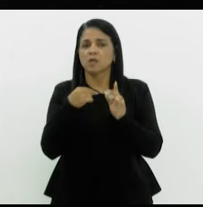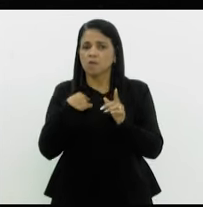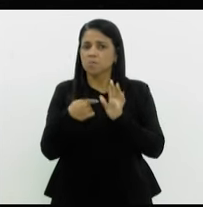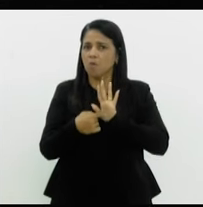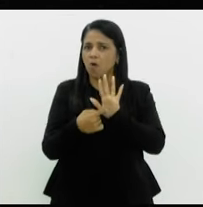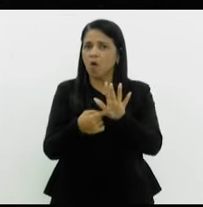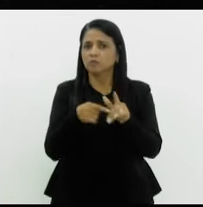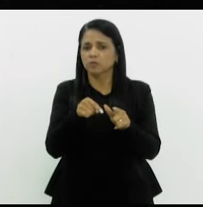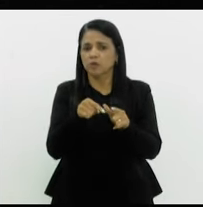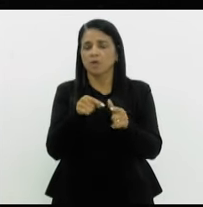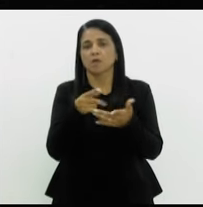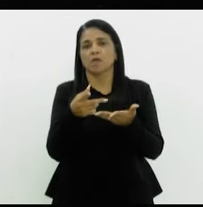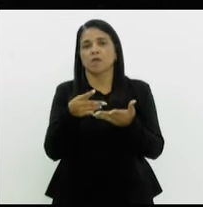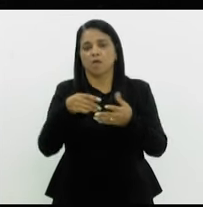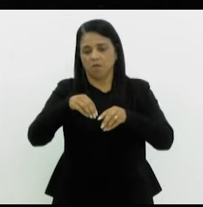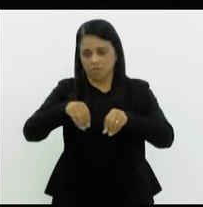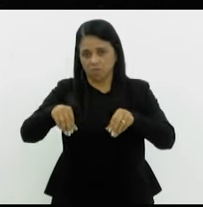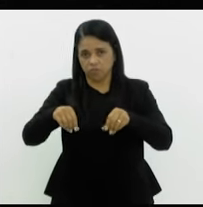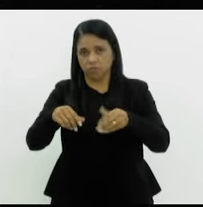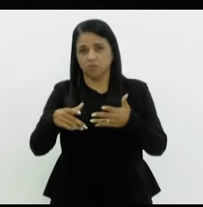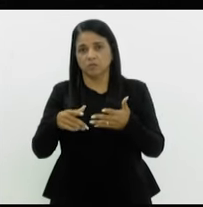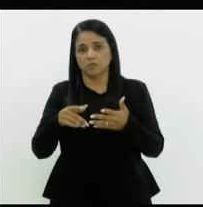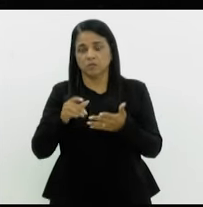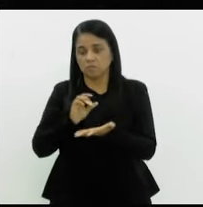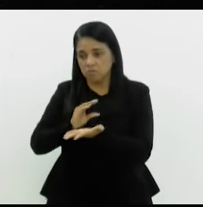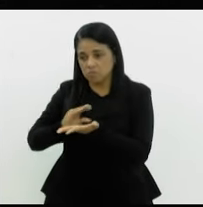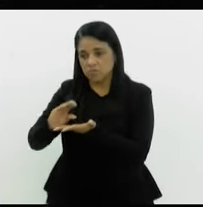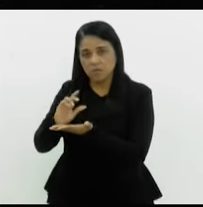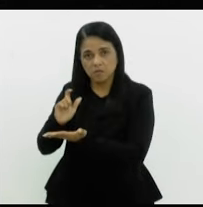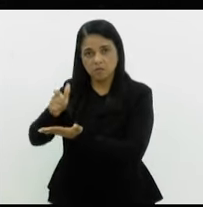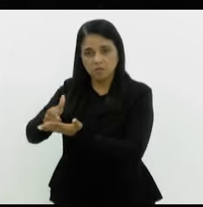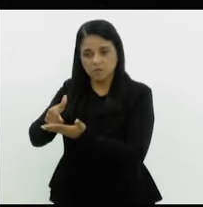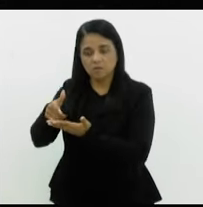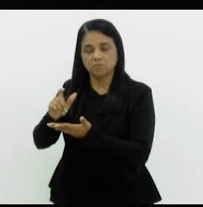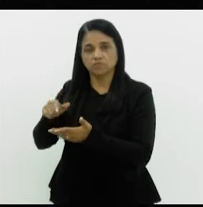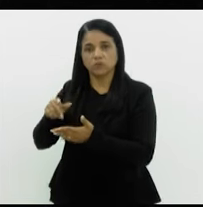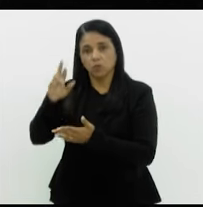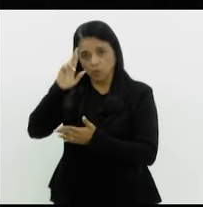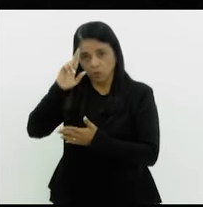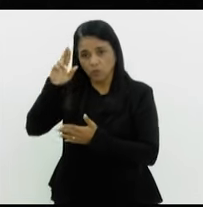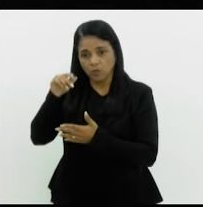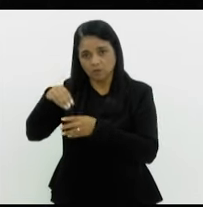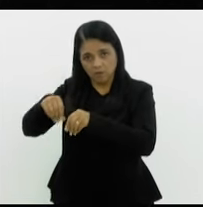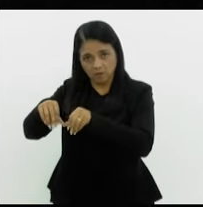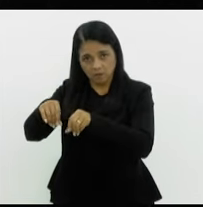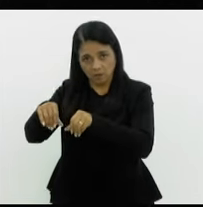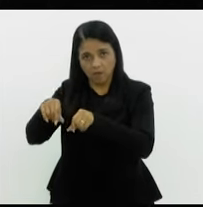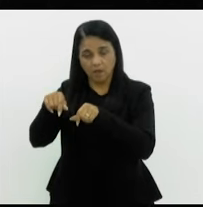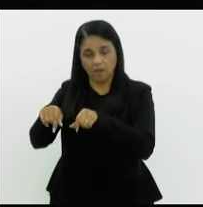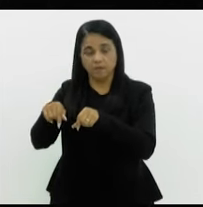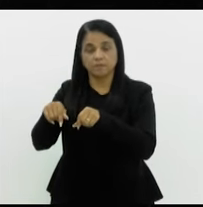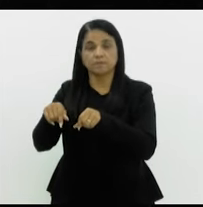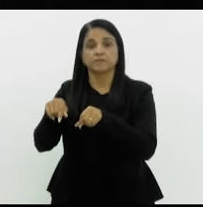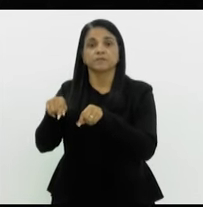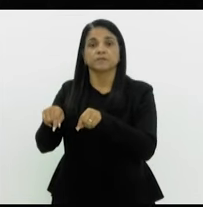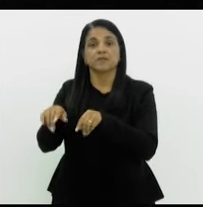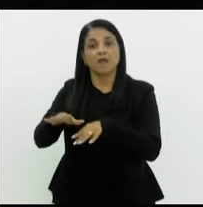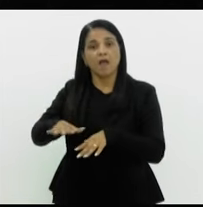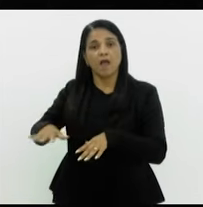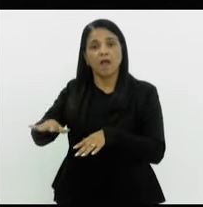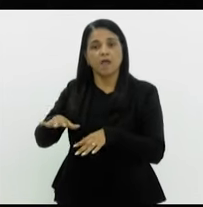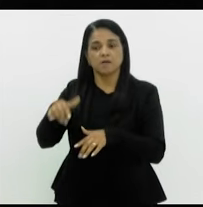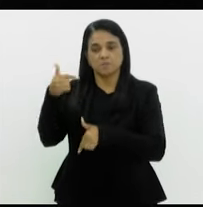de desapropriação que indeniza o proprietário da terra improdutiva para destinar a área